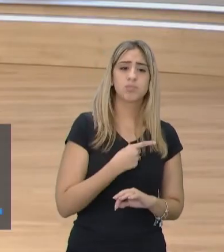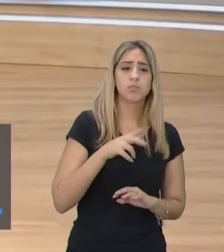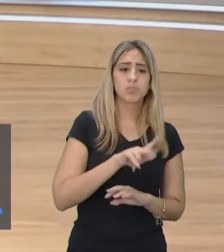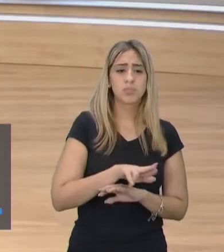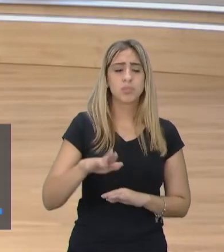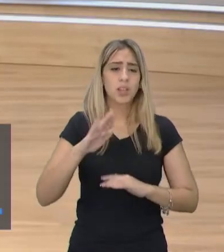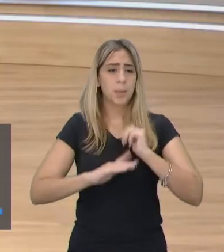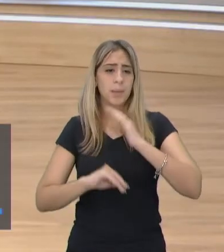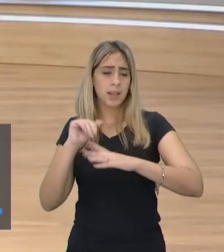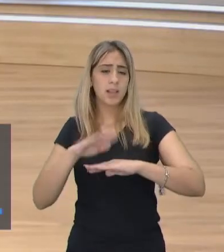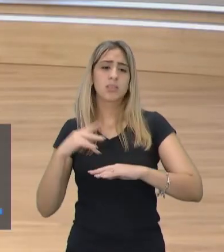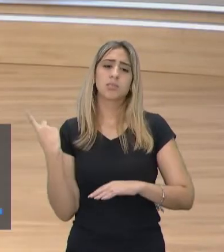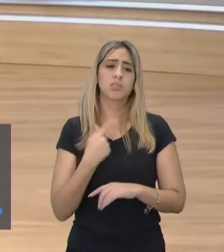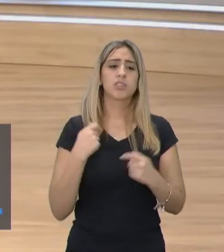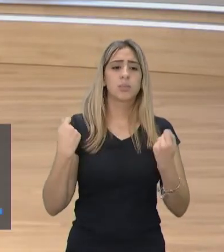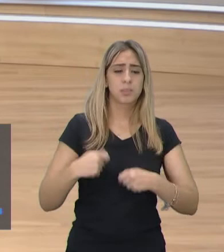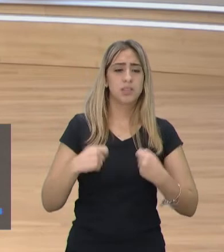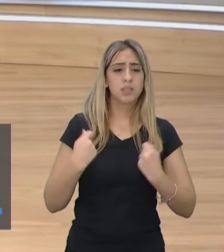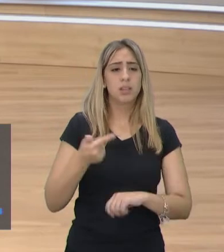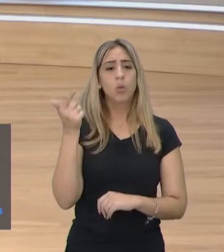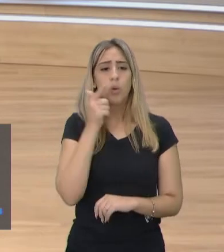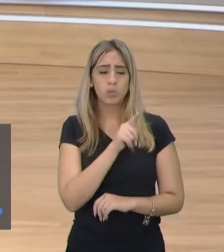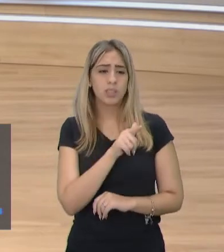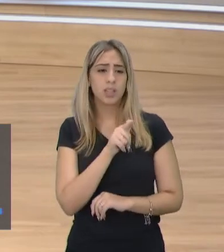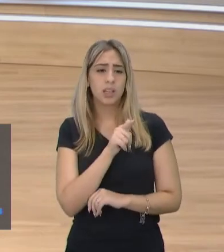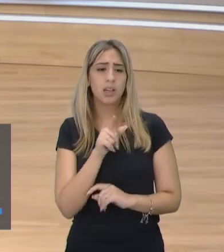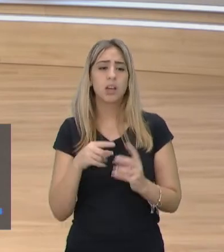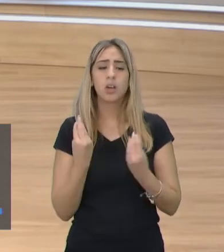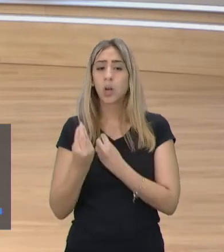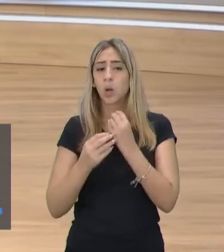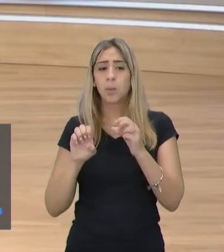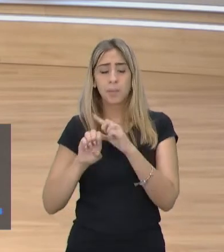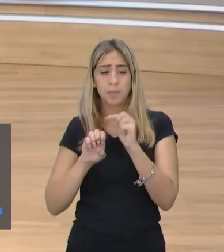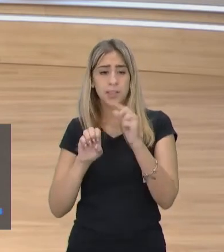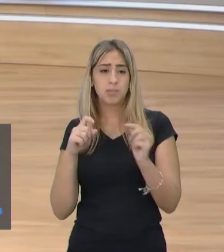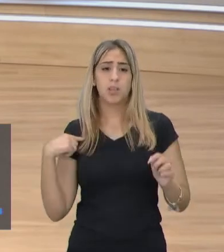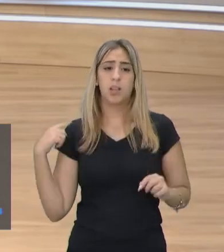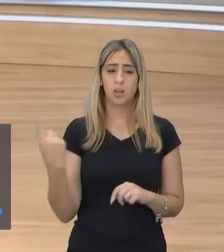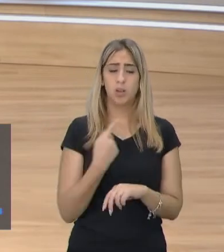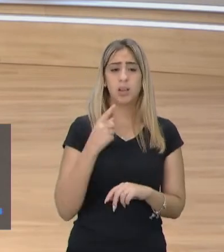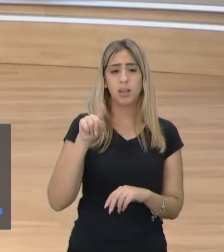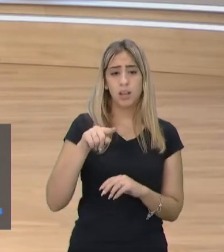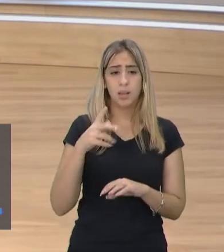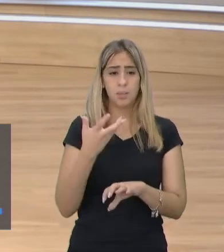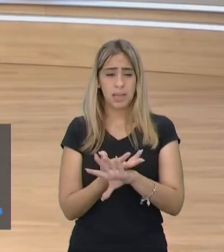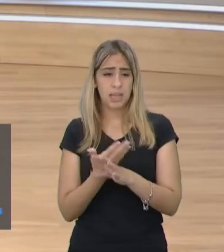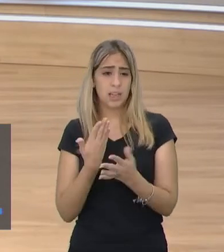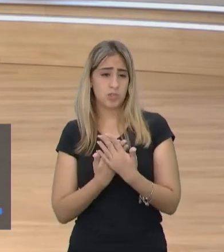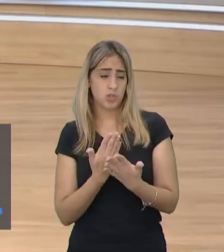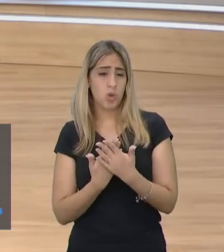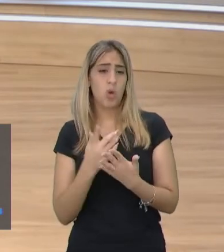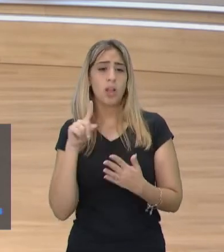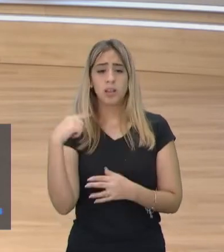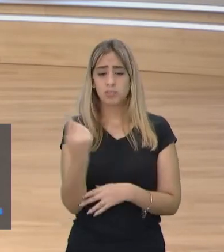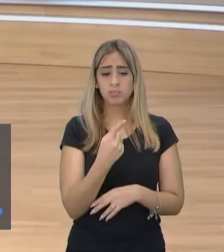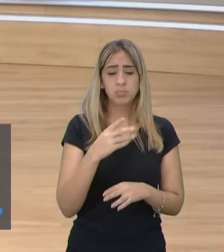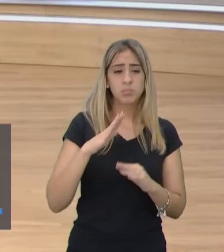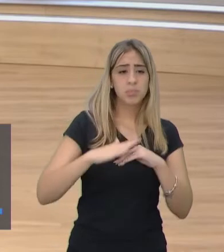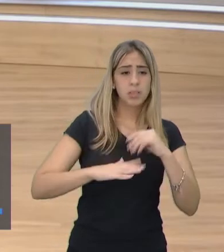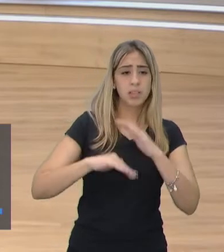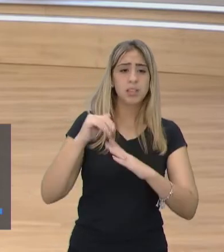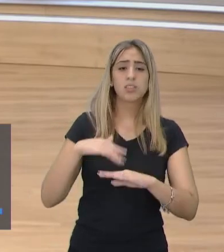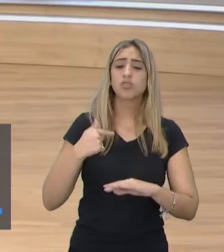várias habilidades que a gente precisa conquistar. E como empreendedorismo para nós agora é matéria de escola, essas habilidades você